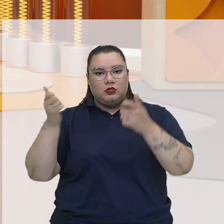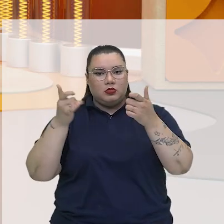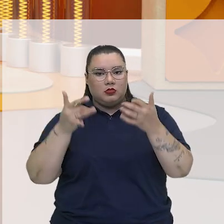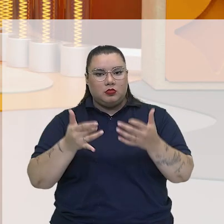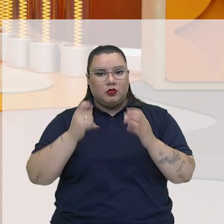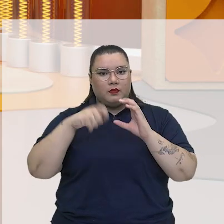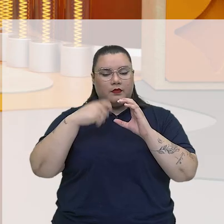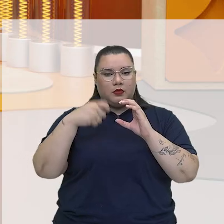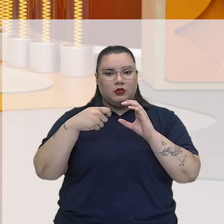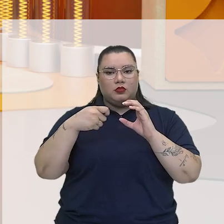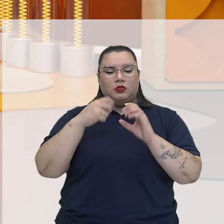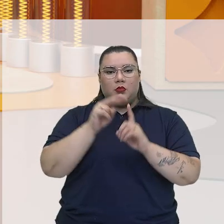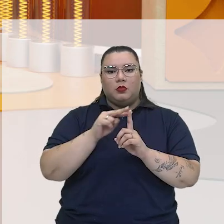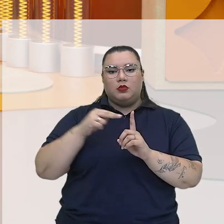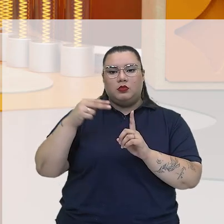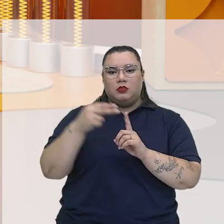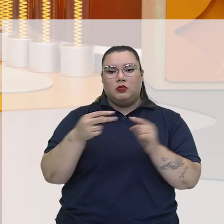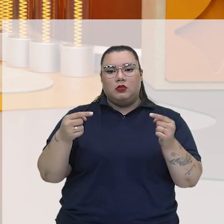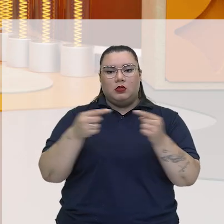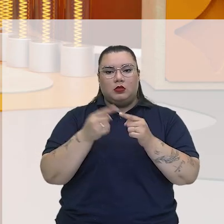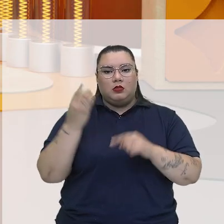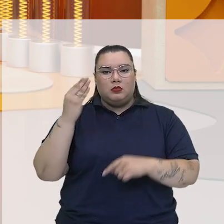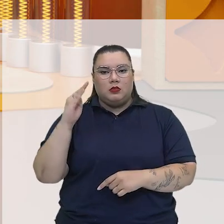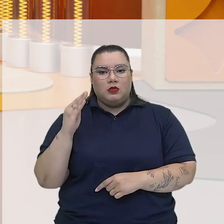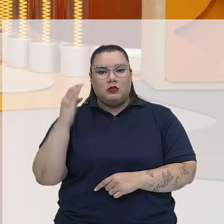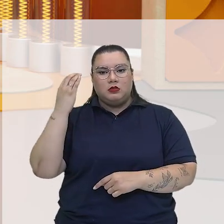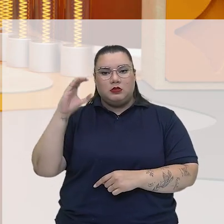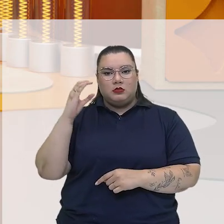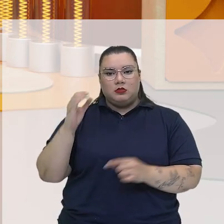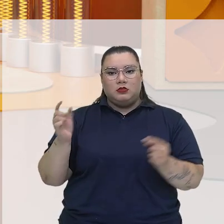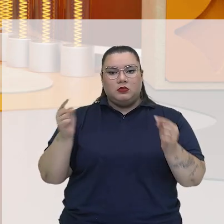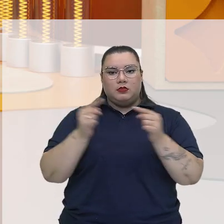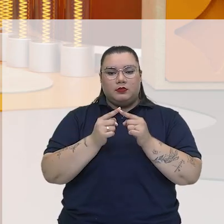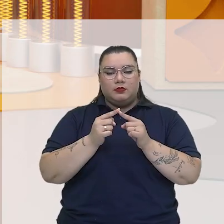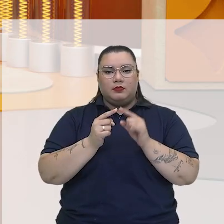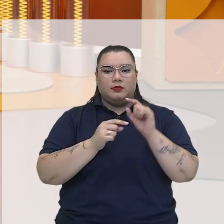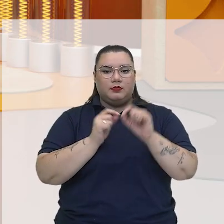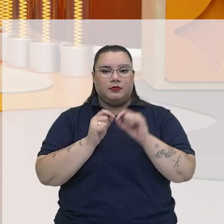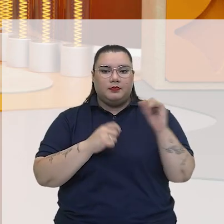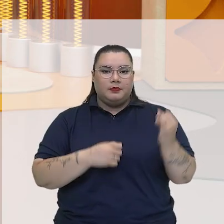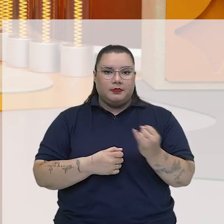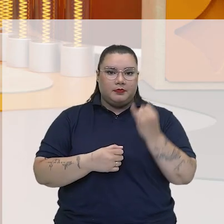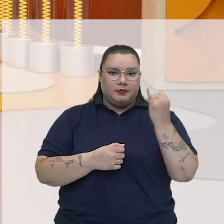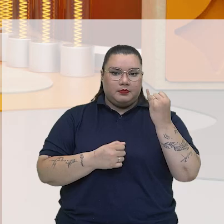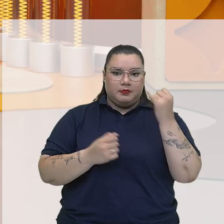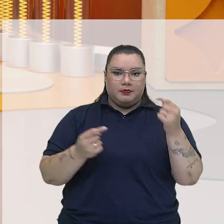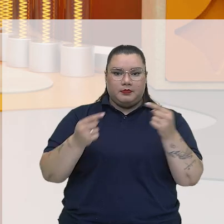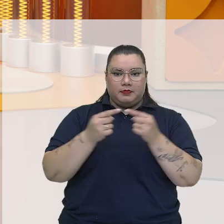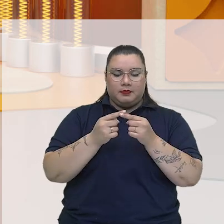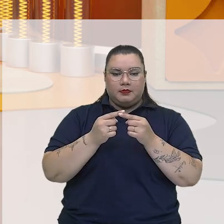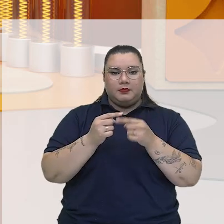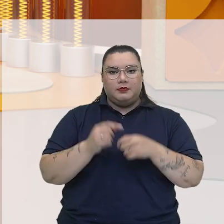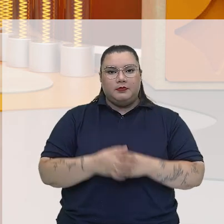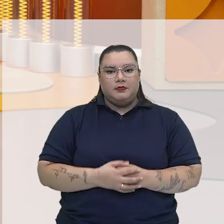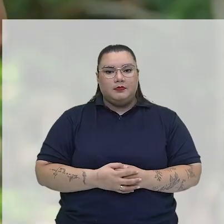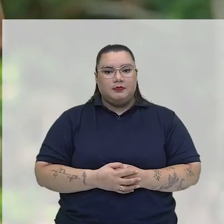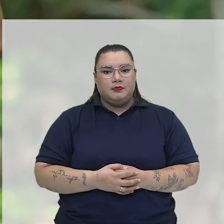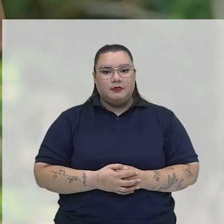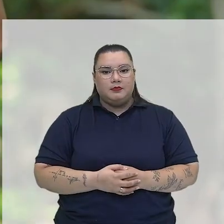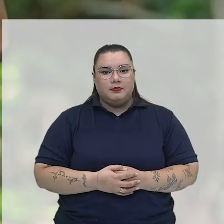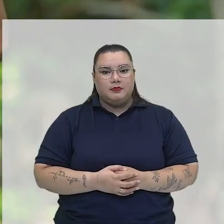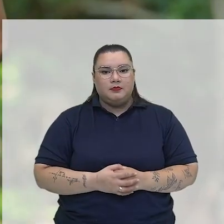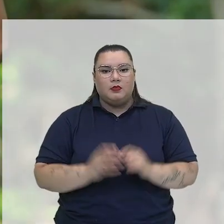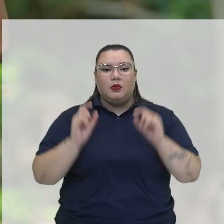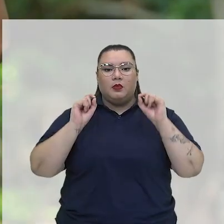que ele traga para a gente esse olhar da biologia, das ciências biológicas, quanto à importância da lei do defeso.